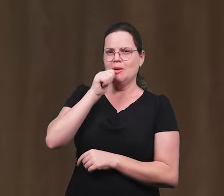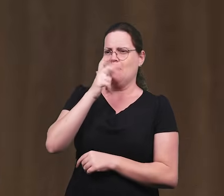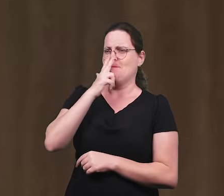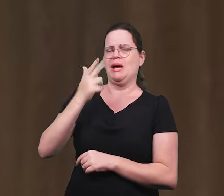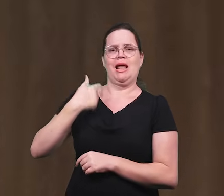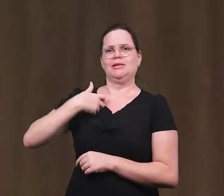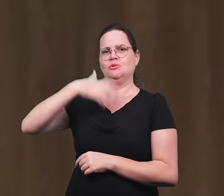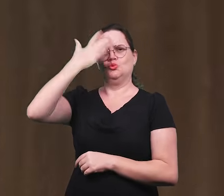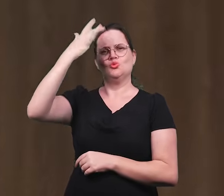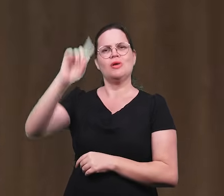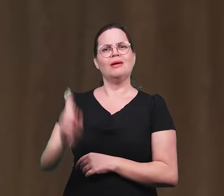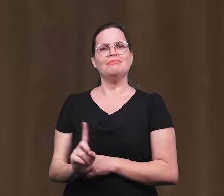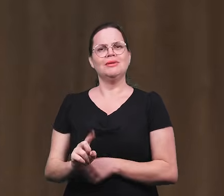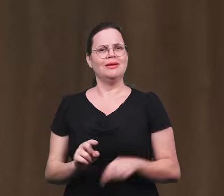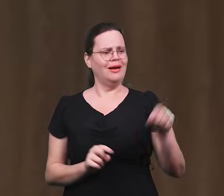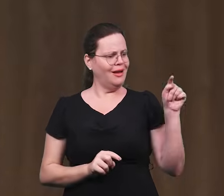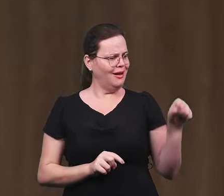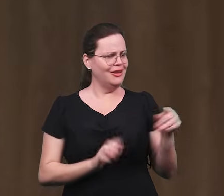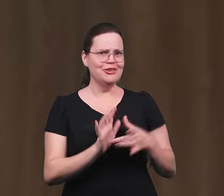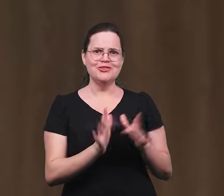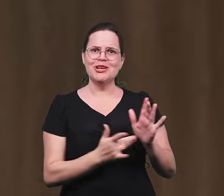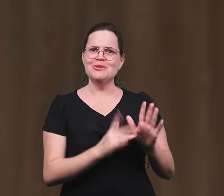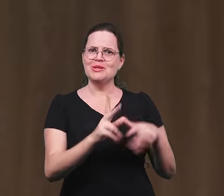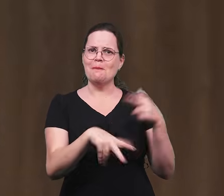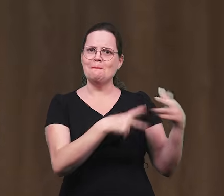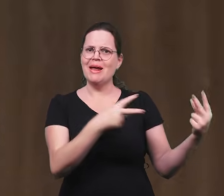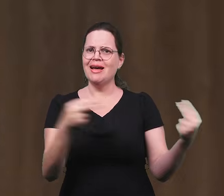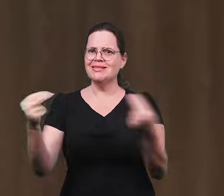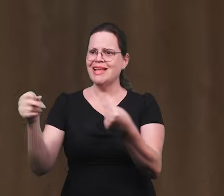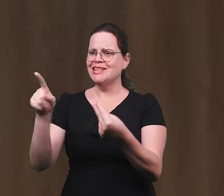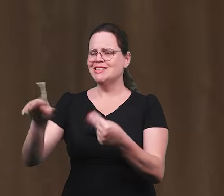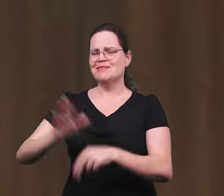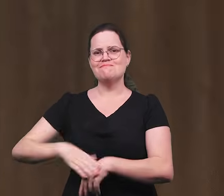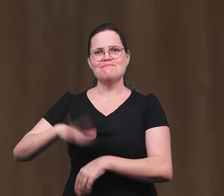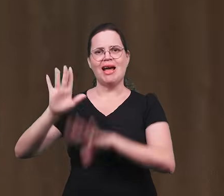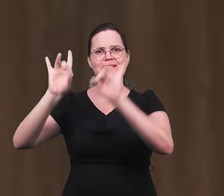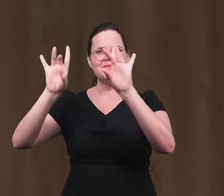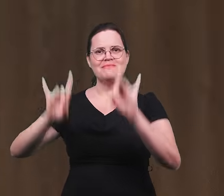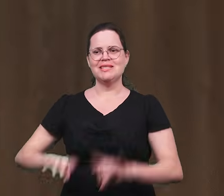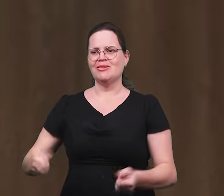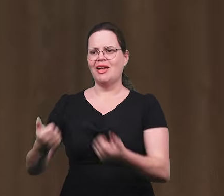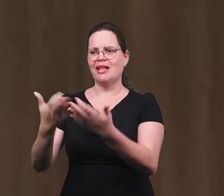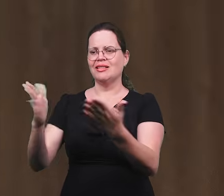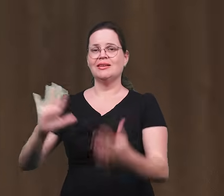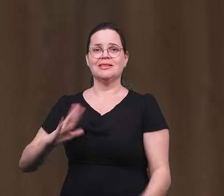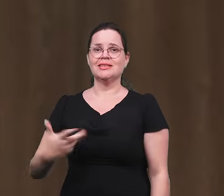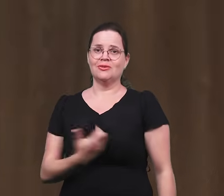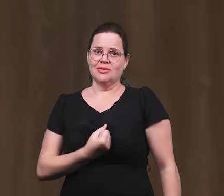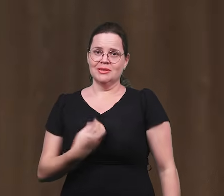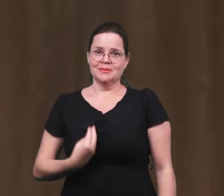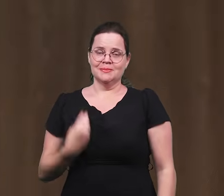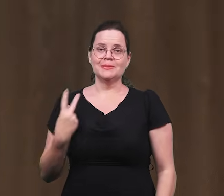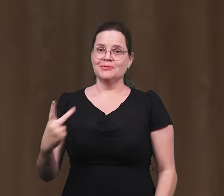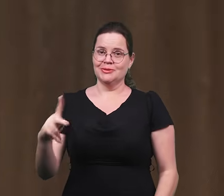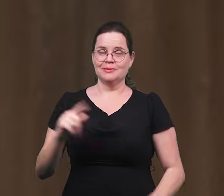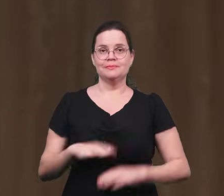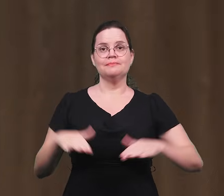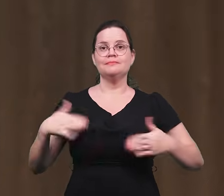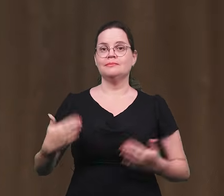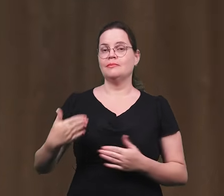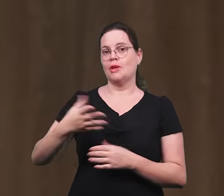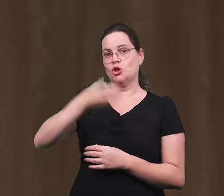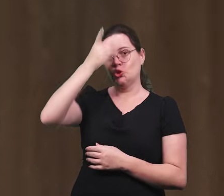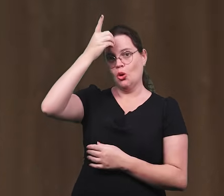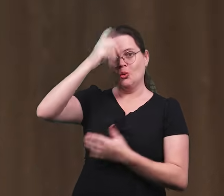diante dela estava o maior presente que ela ia ganhar na vida dela, que era a salvação, a vida eterna. Então,